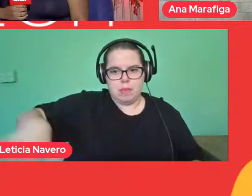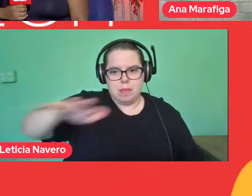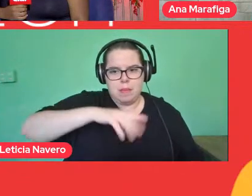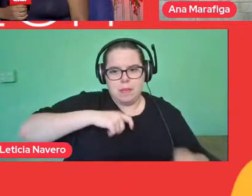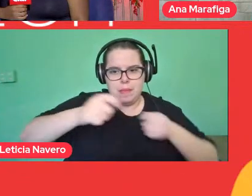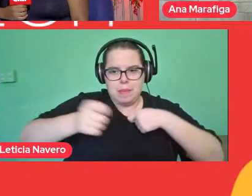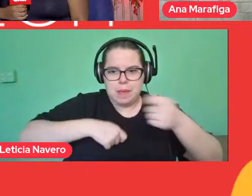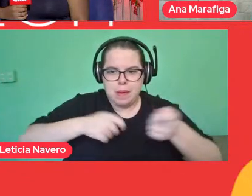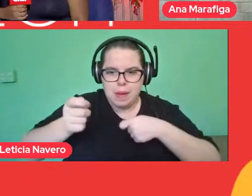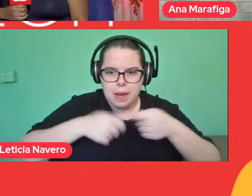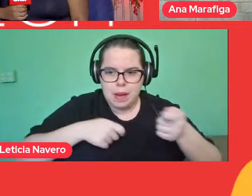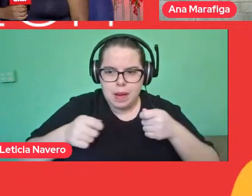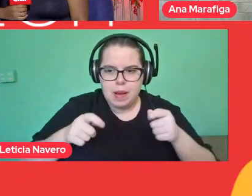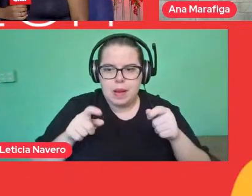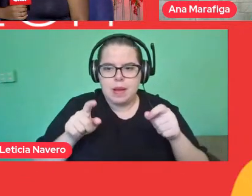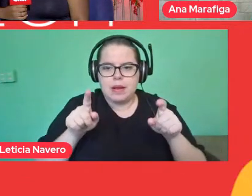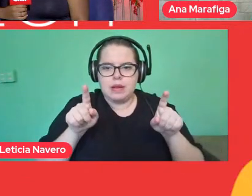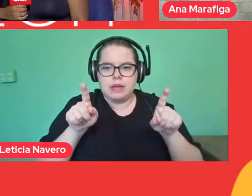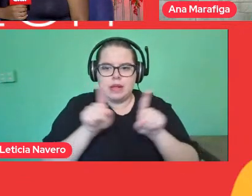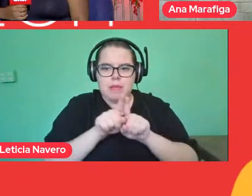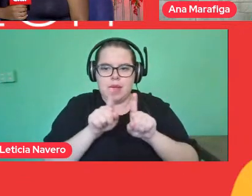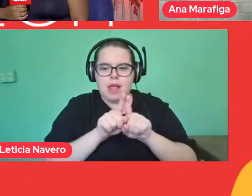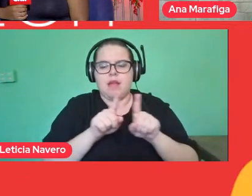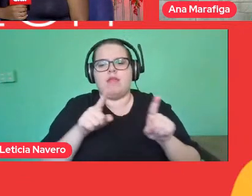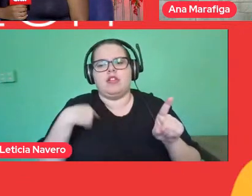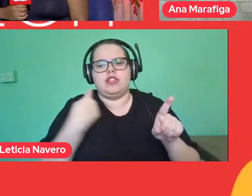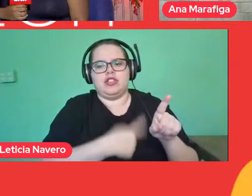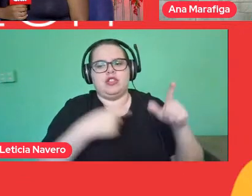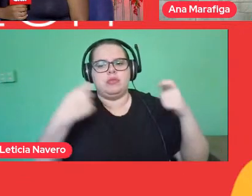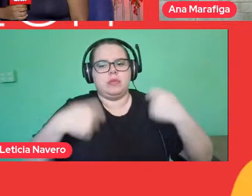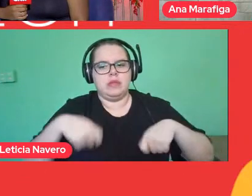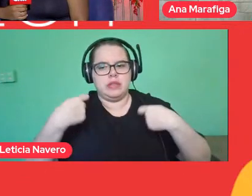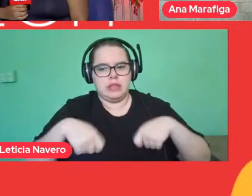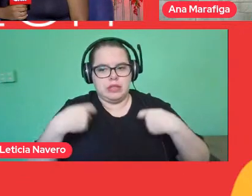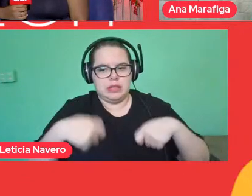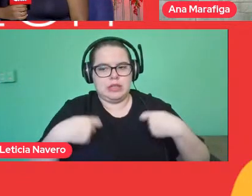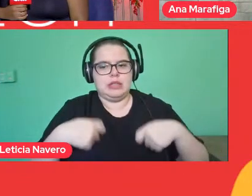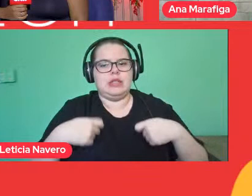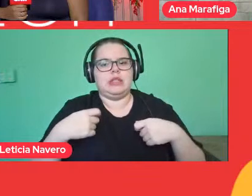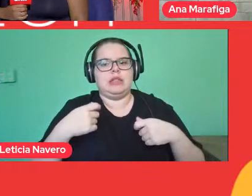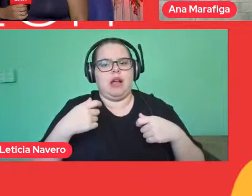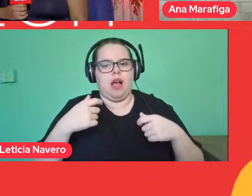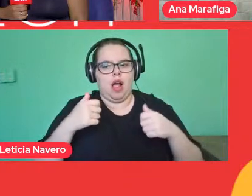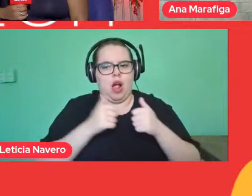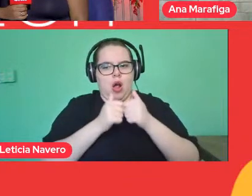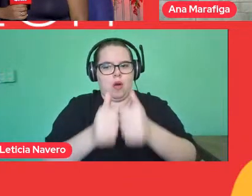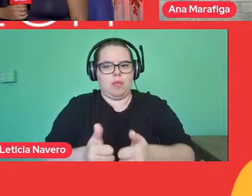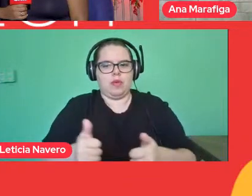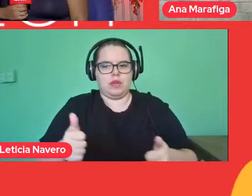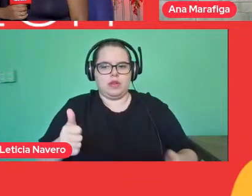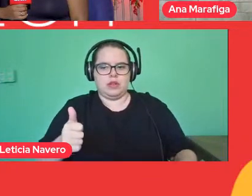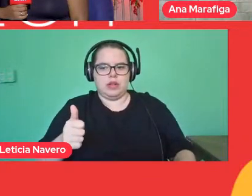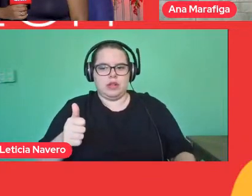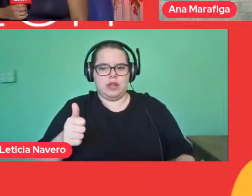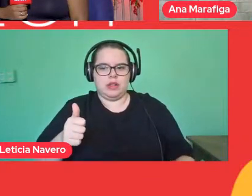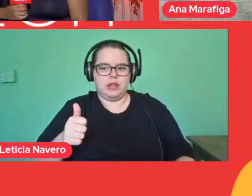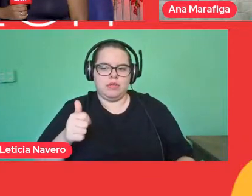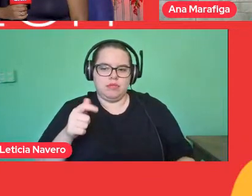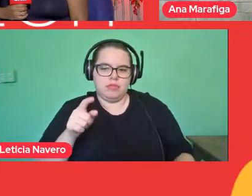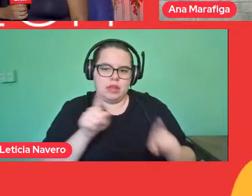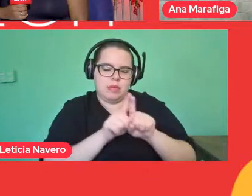com uma velocidade que a gente precisa acompanhar, tudo está muito dinâmico, então é importante